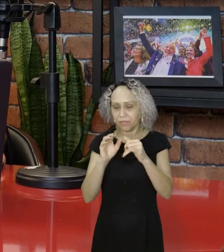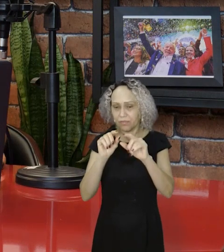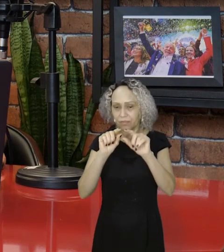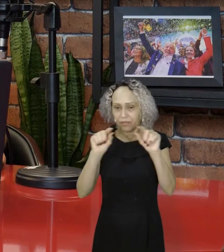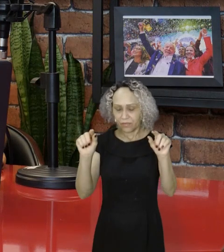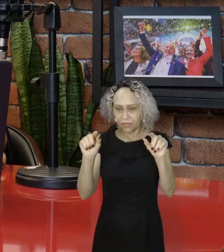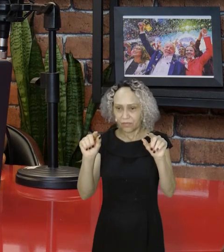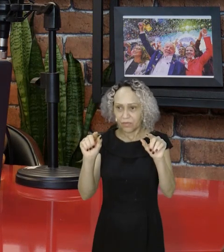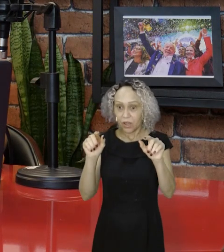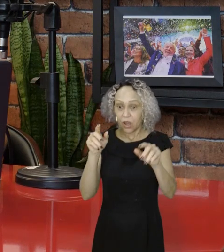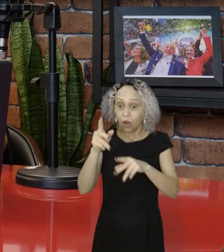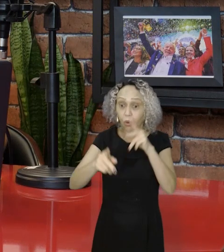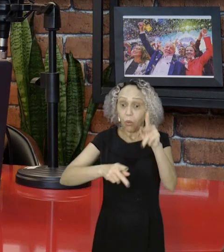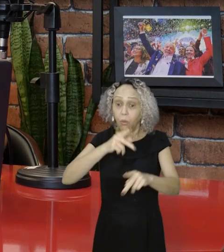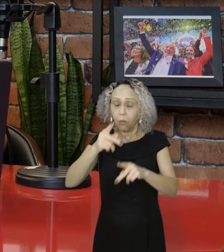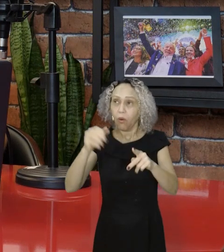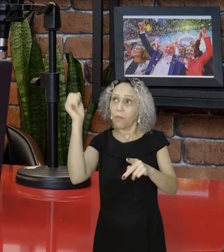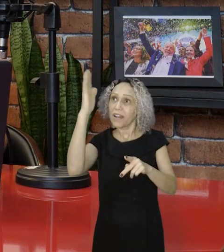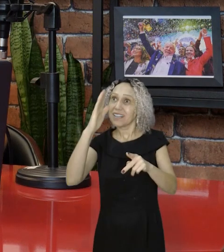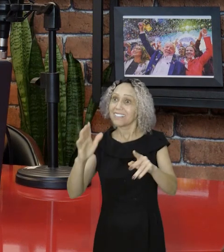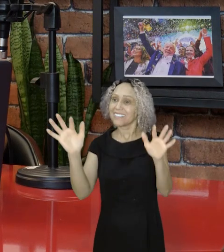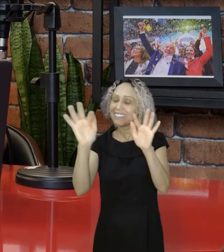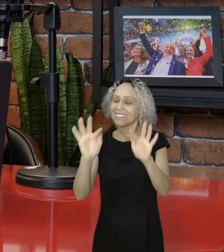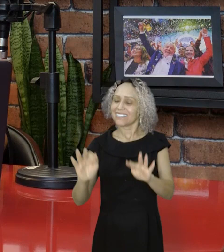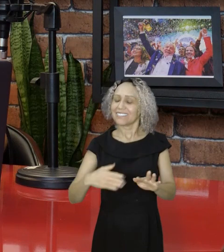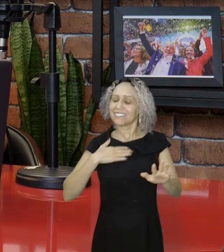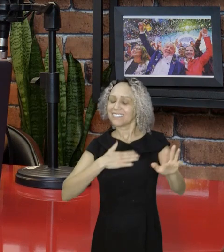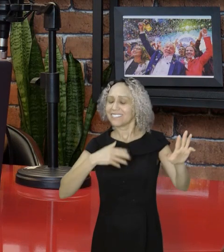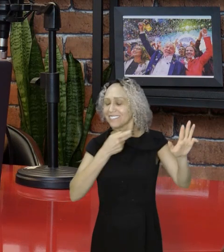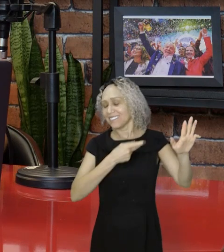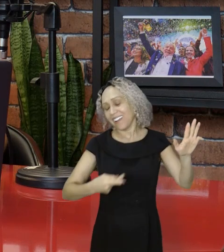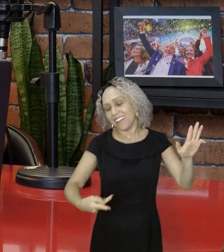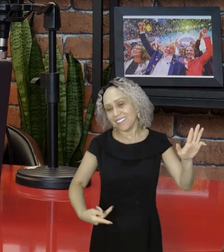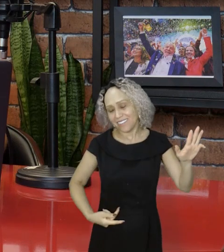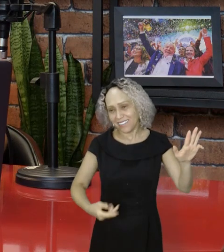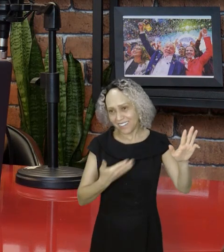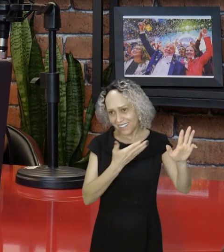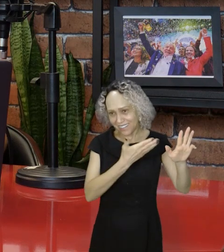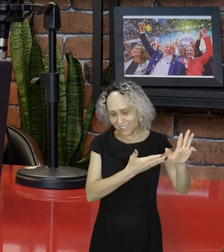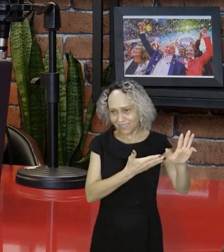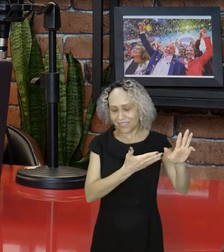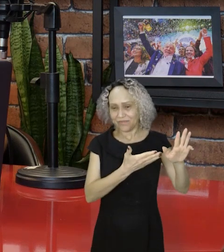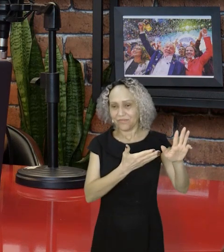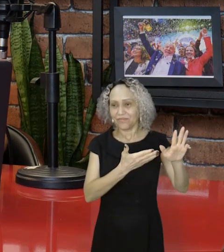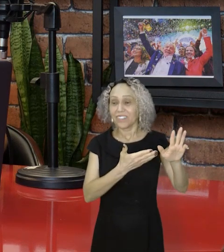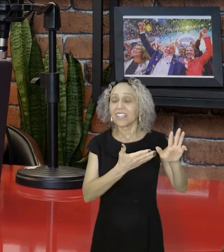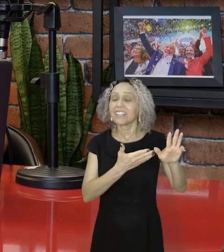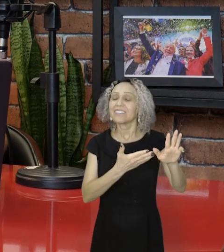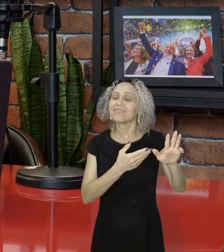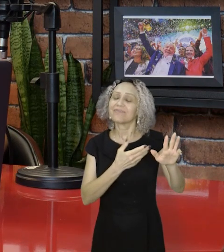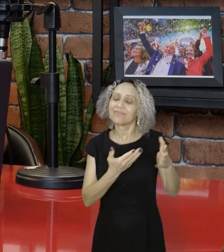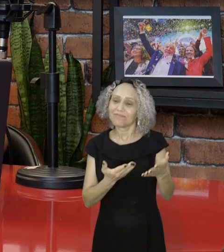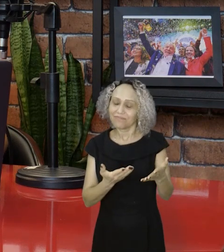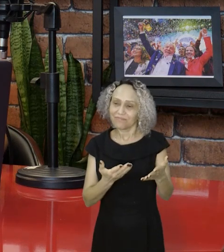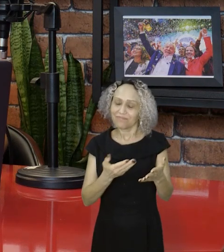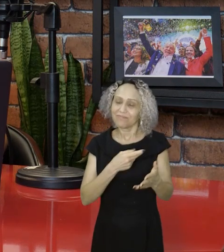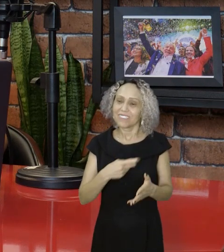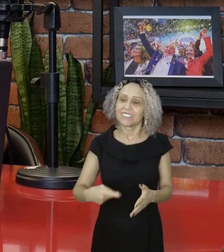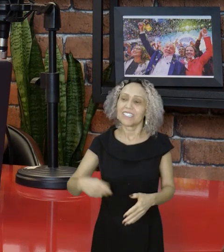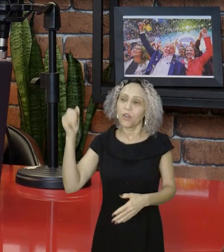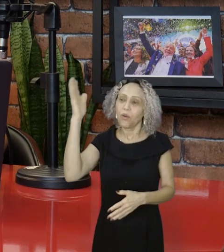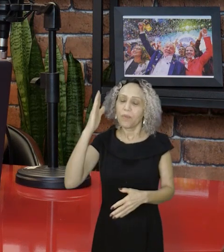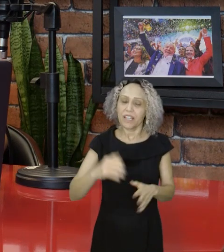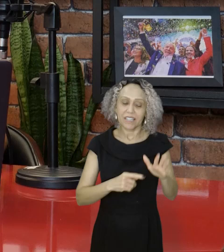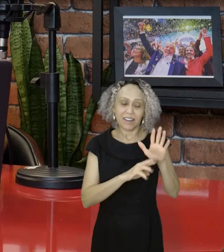gente lá no YouTube. Ele escreveu assim, ó: o povo brasileiro está feliz com o nosso querido presidente Luiz Inácio Lula da